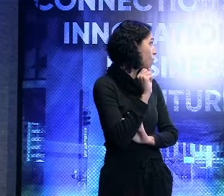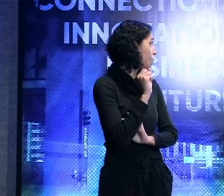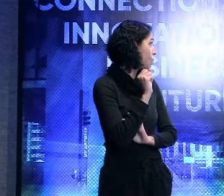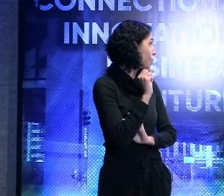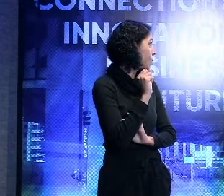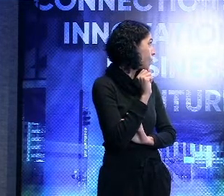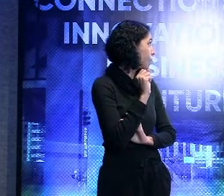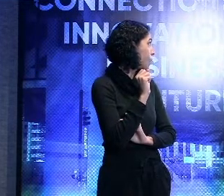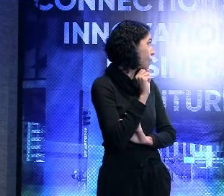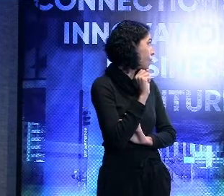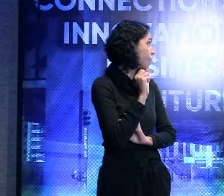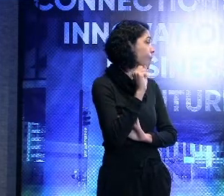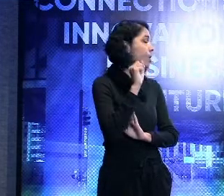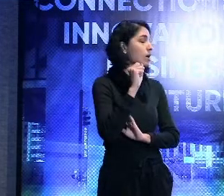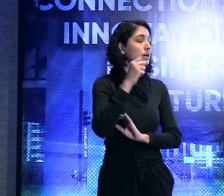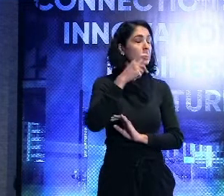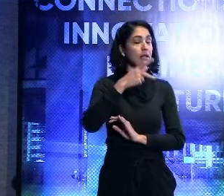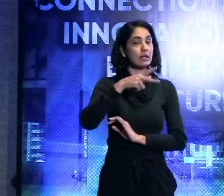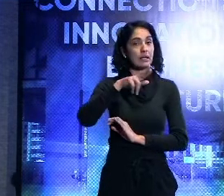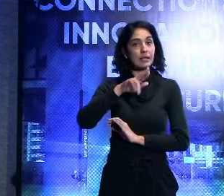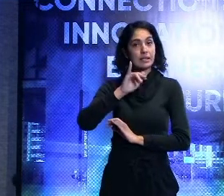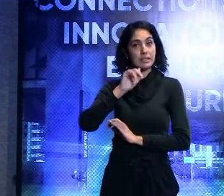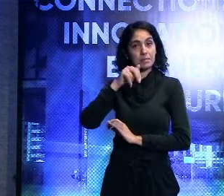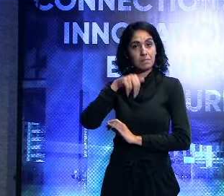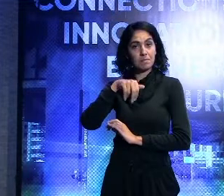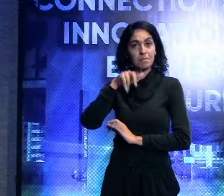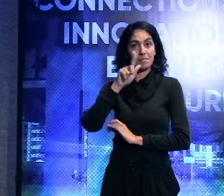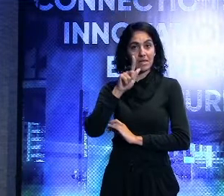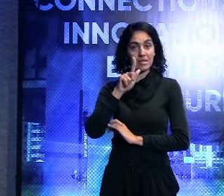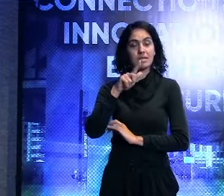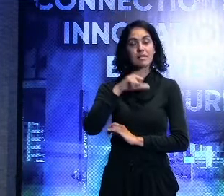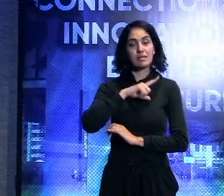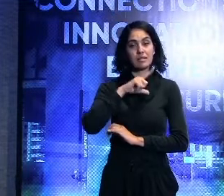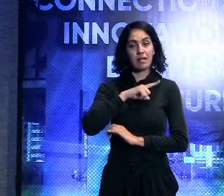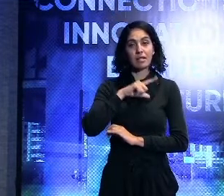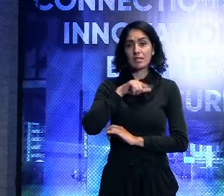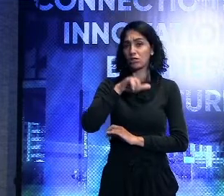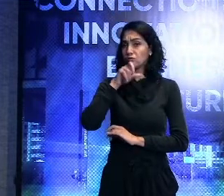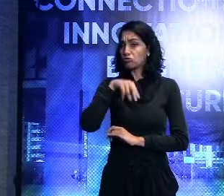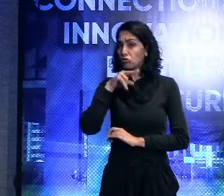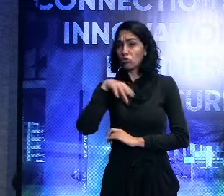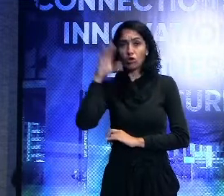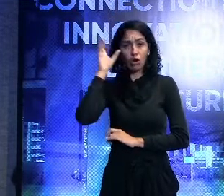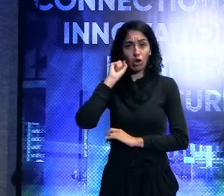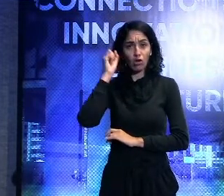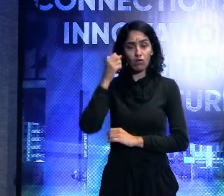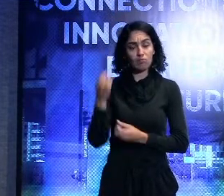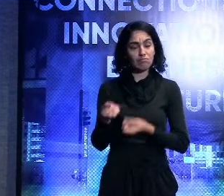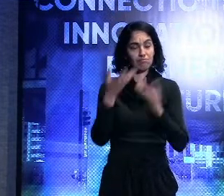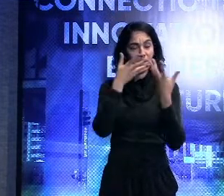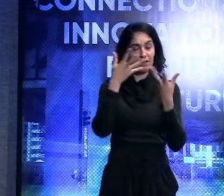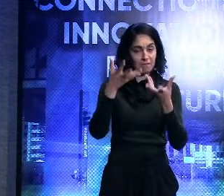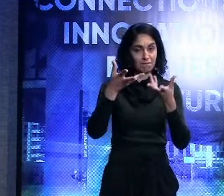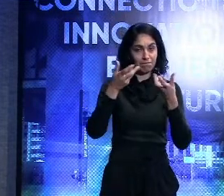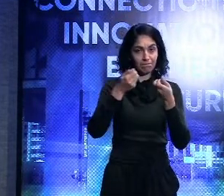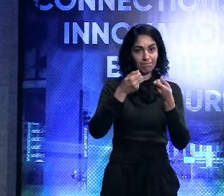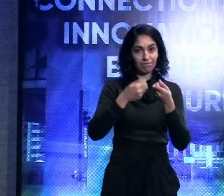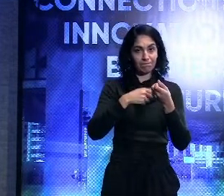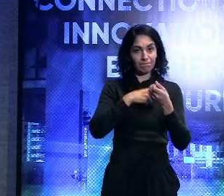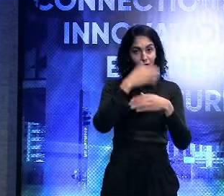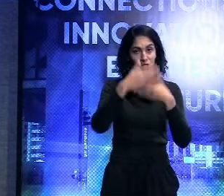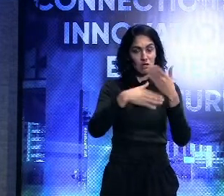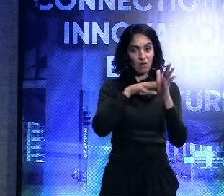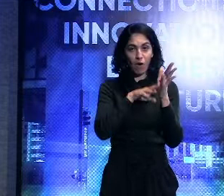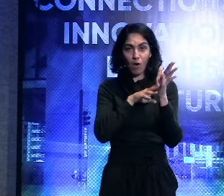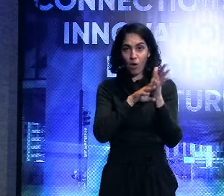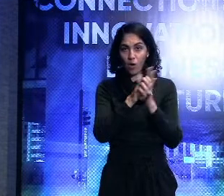Sprint, ótimo, você vai ouvir um pouquinho de novo. E se você nunca ouviu, bem-vindos a esse belo universo desenvolvido pela Google. Foi desenvolvido